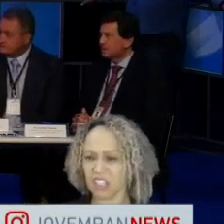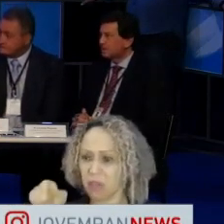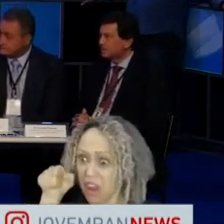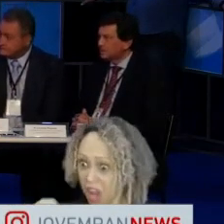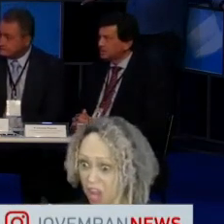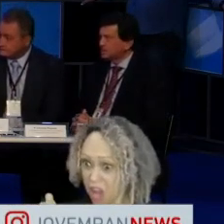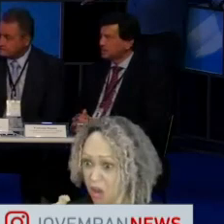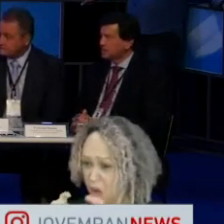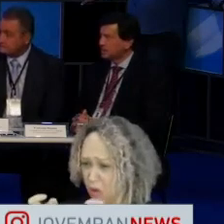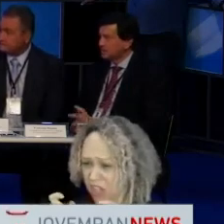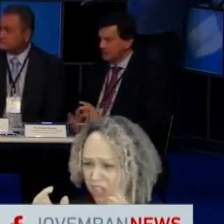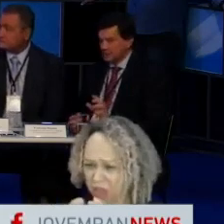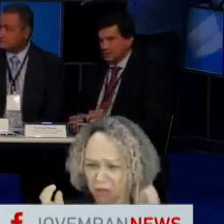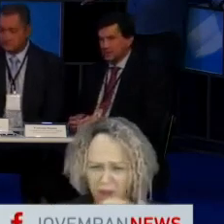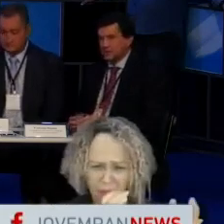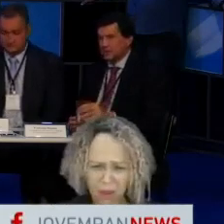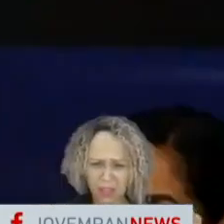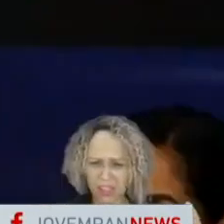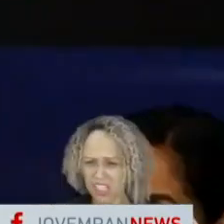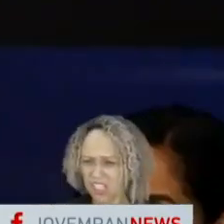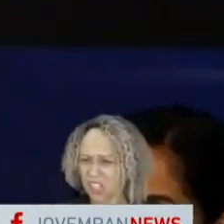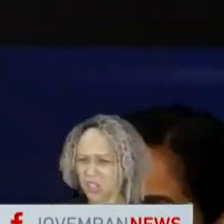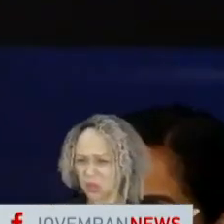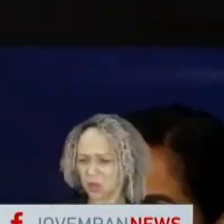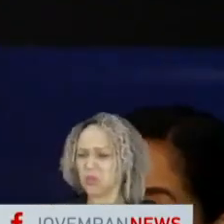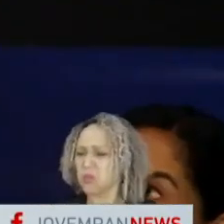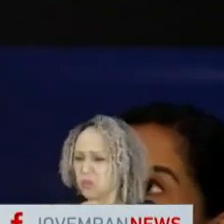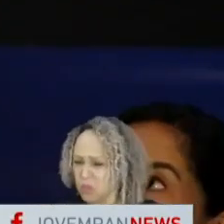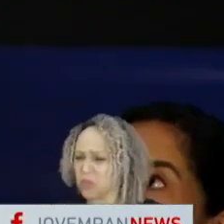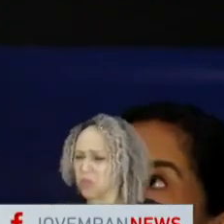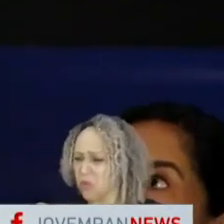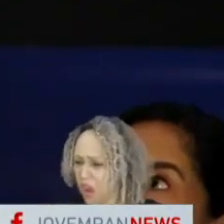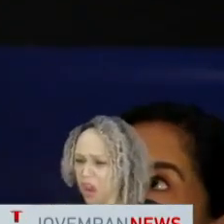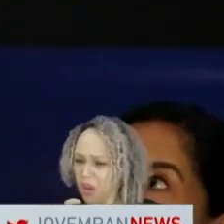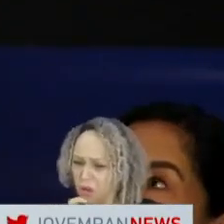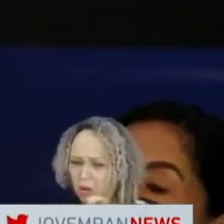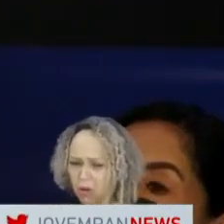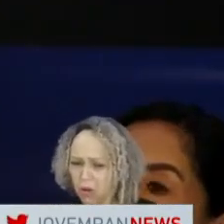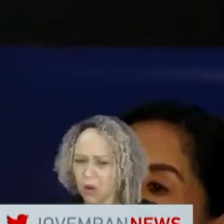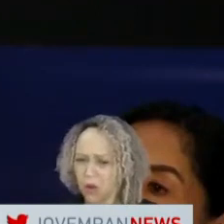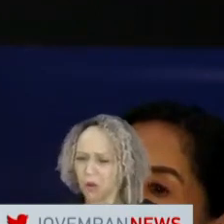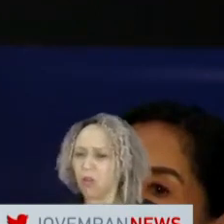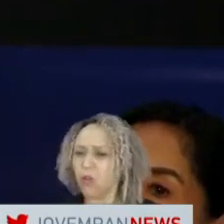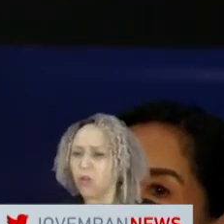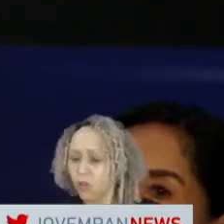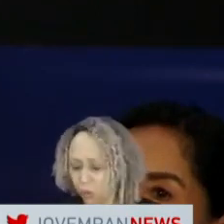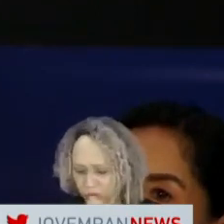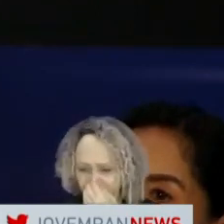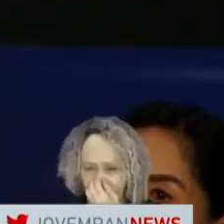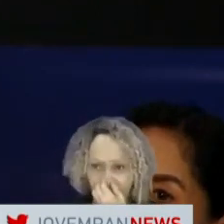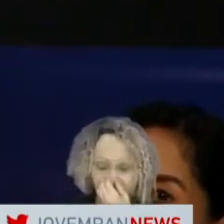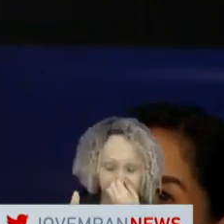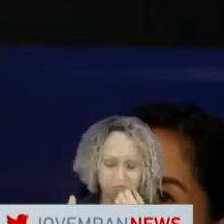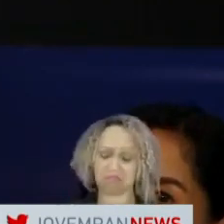uma larga experiência em governo, sólida formação acadêmica e espírito público.